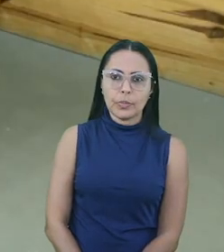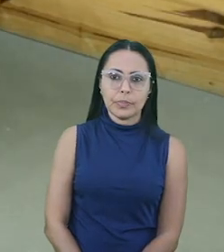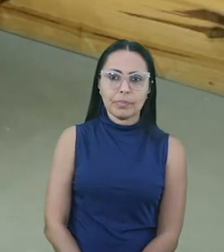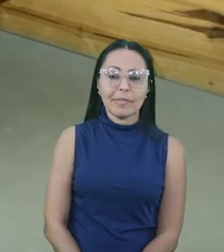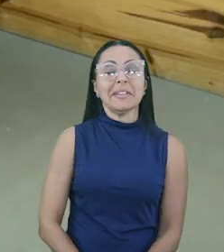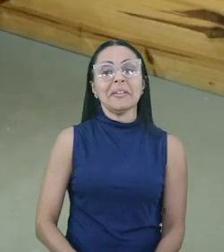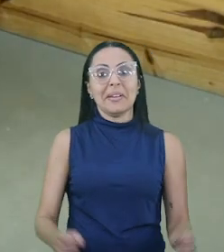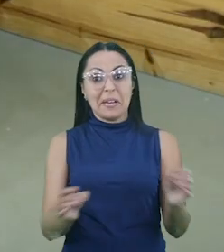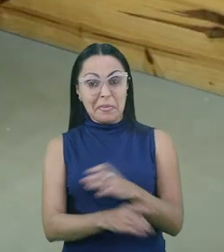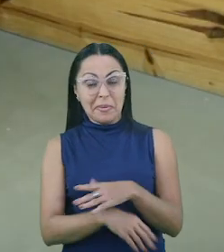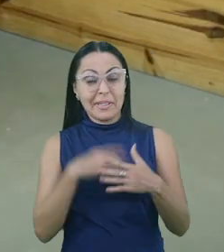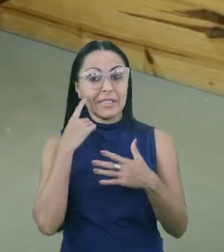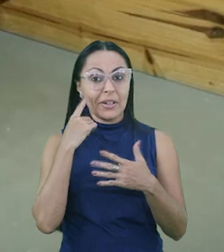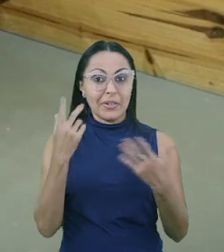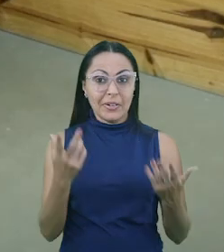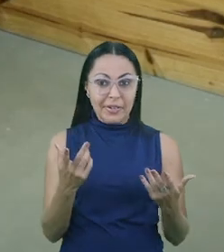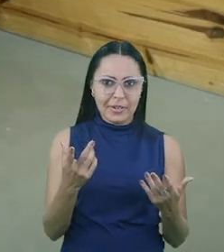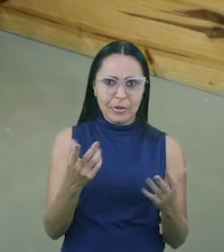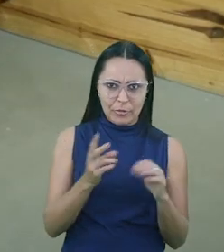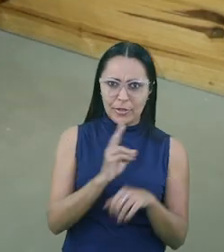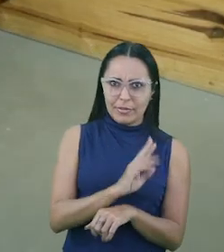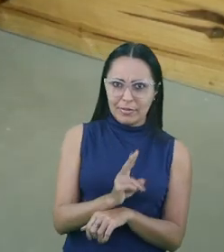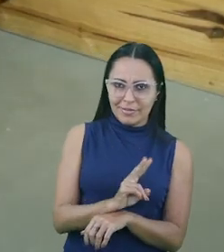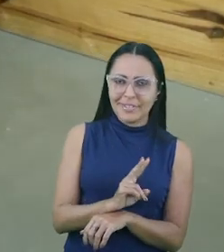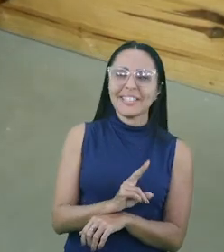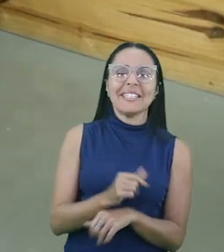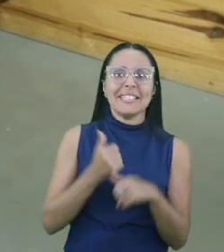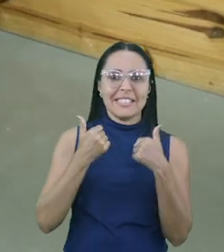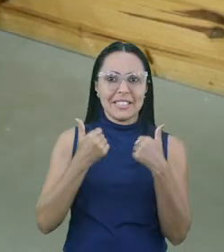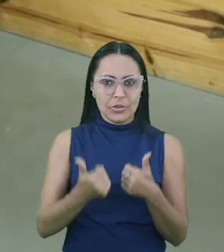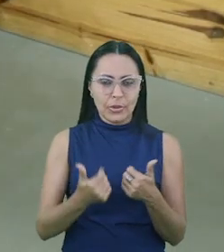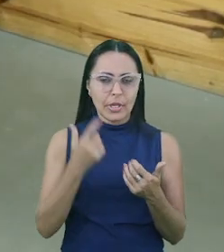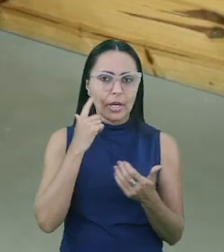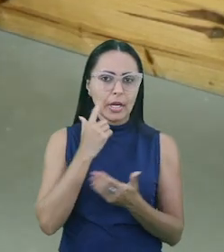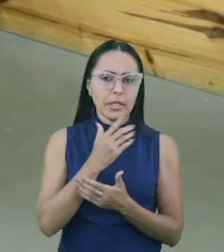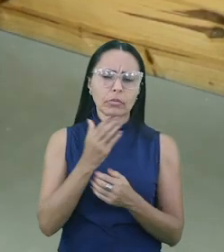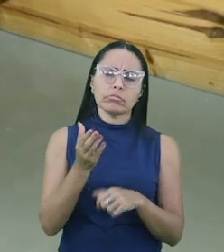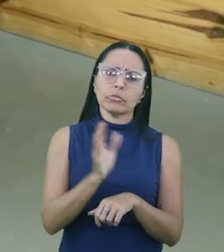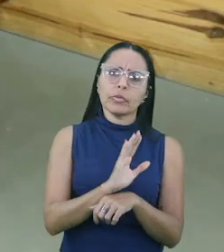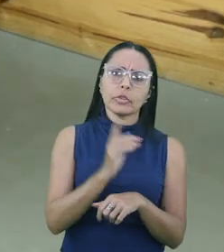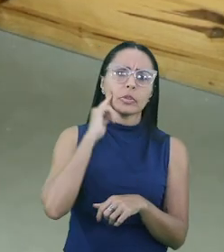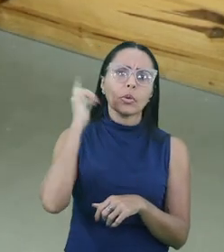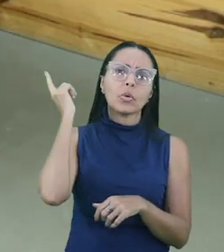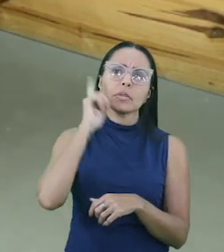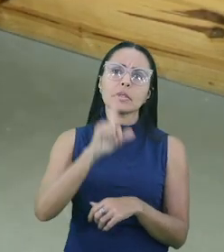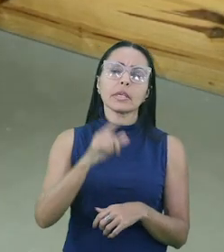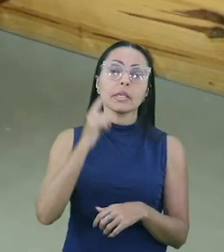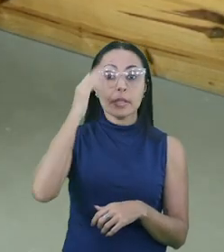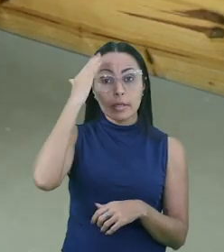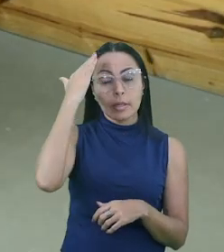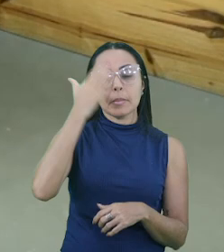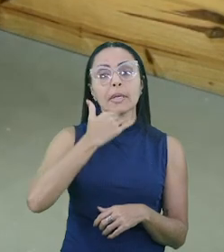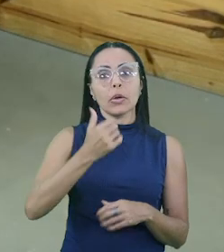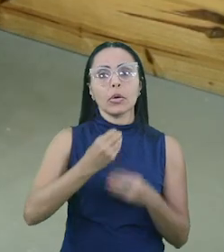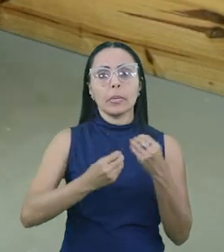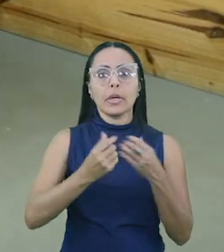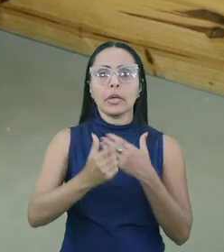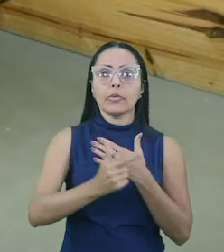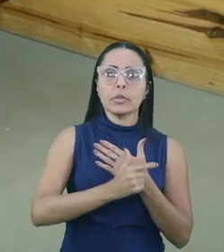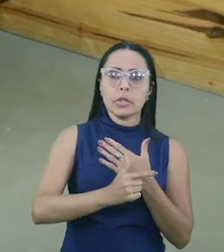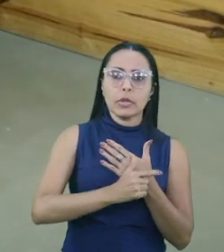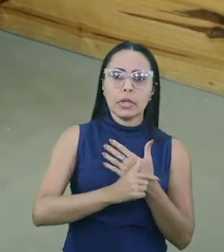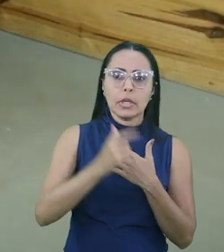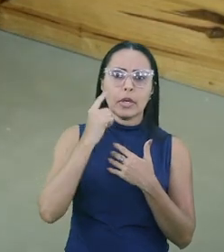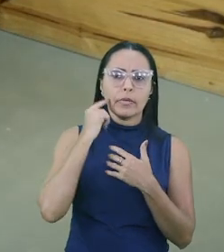Pronto, eu acho que acabou o vídeo, né? Isso. Então, nesse vídeo a gente consegue entender melhor como é que funciona até mesmo a questão